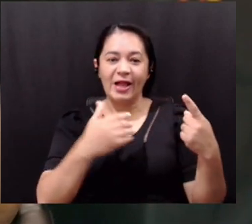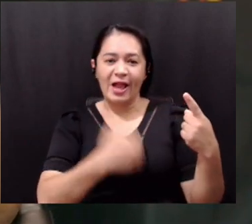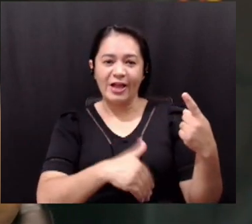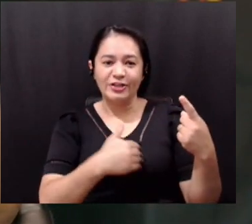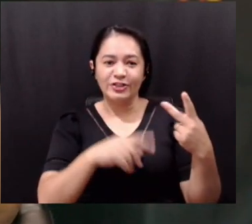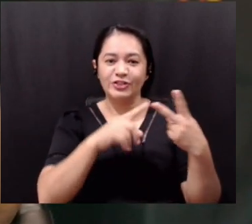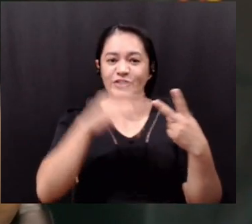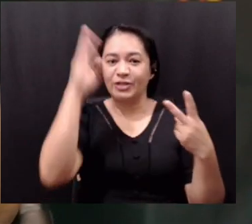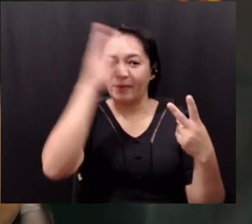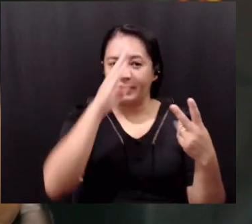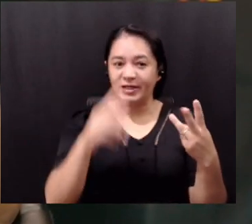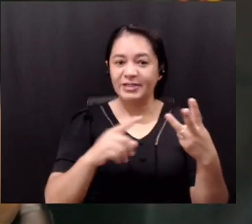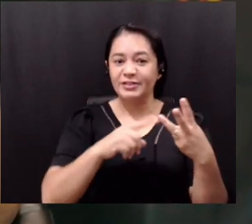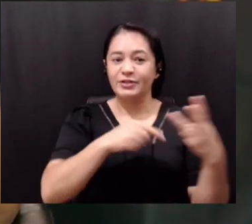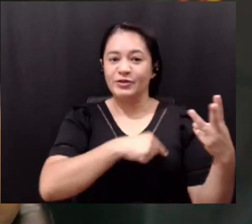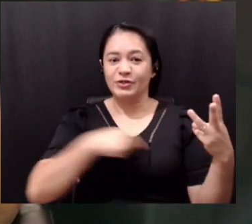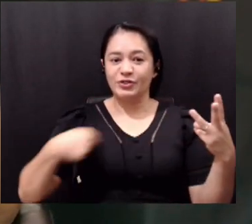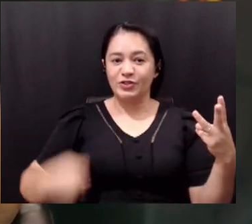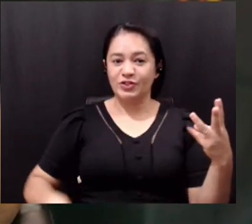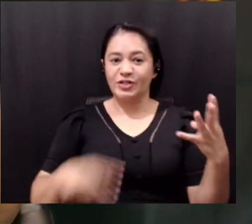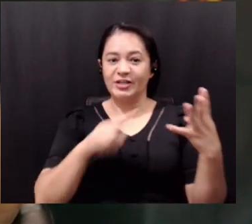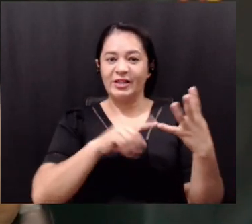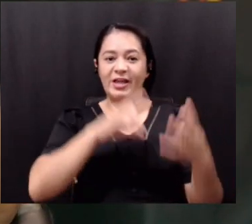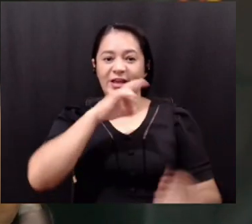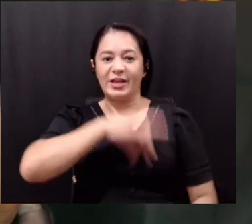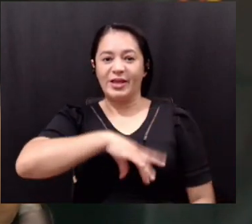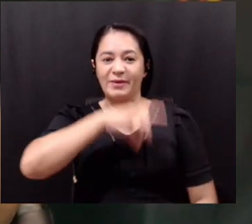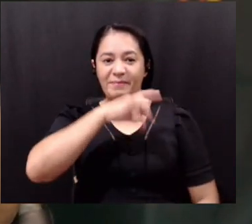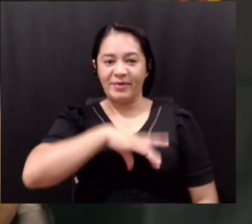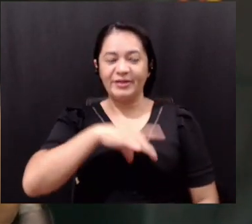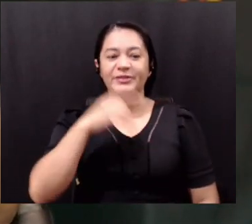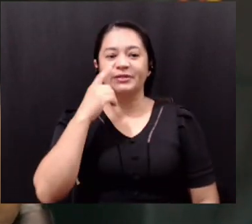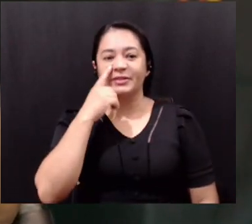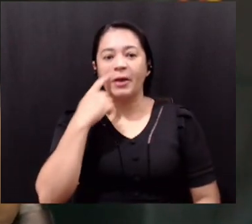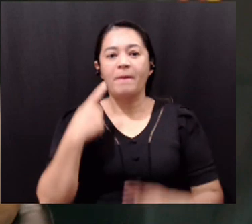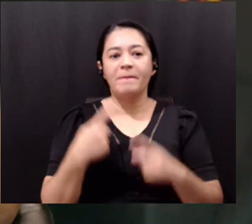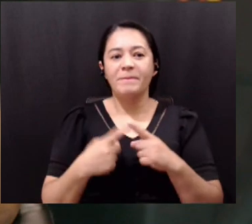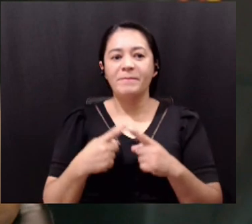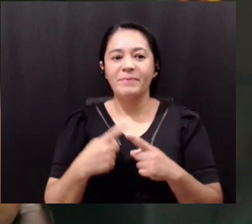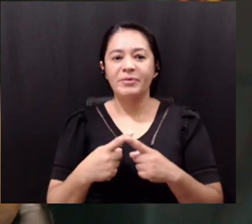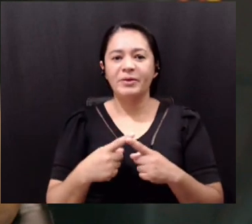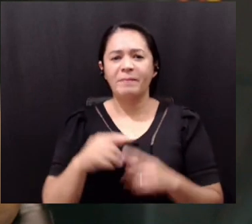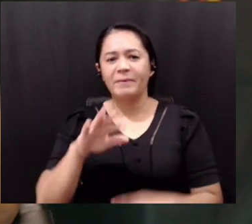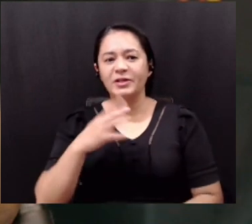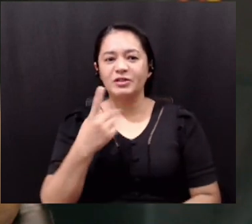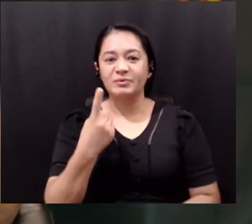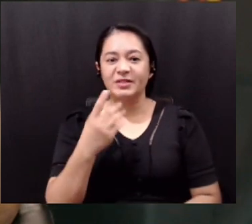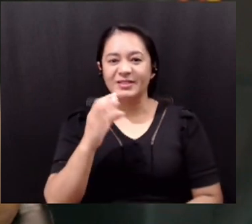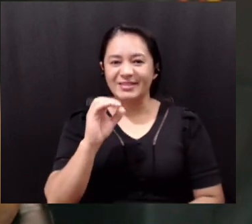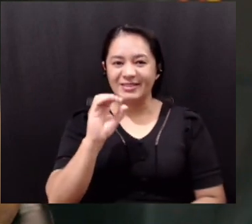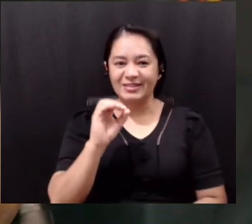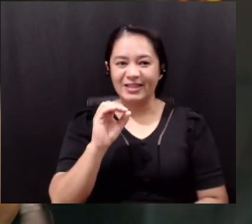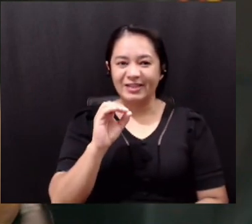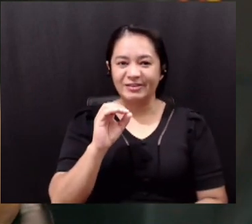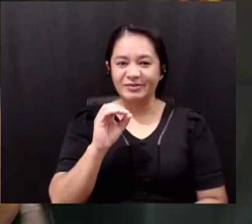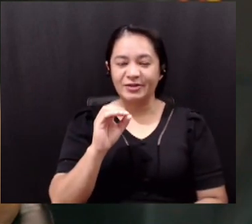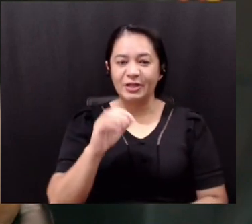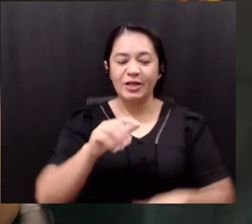metodologia da pesquisa, que foi utilizada uma base de 100 para classificar os países com trabalhadores